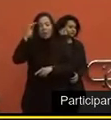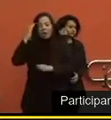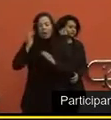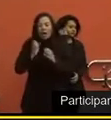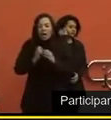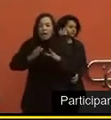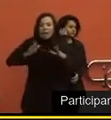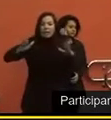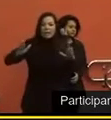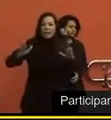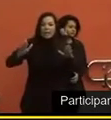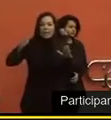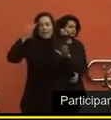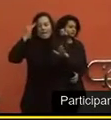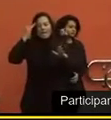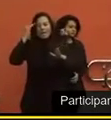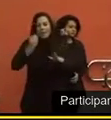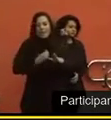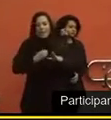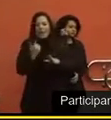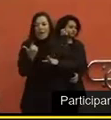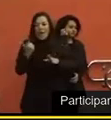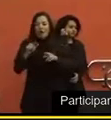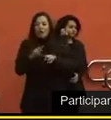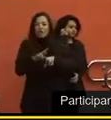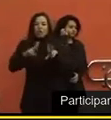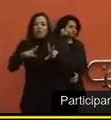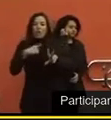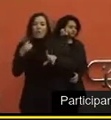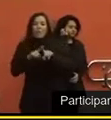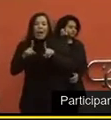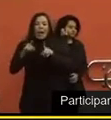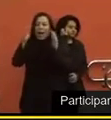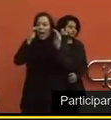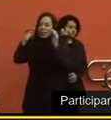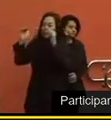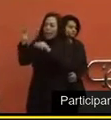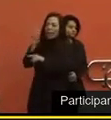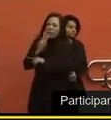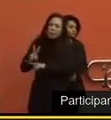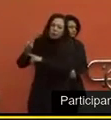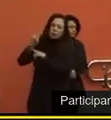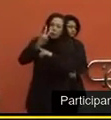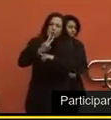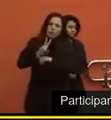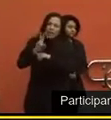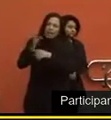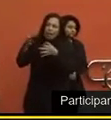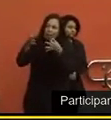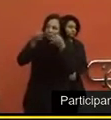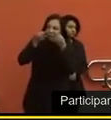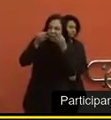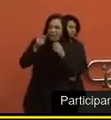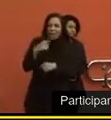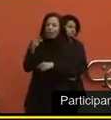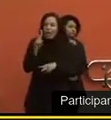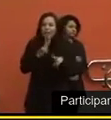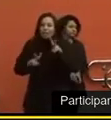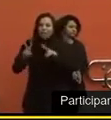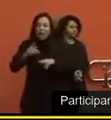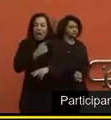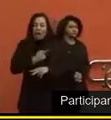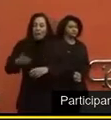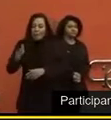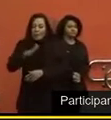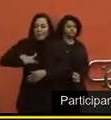as realidades que são diferentes das nossas, com respeito, cuidado e atenção, que zelemos pelo patrimônio público